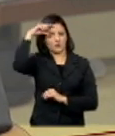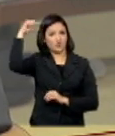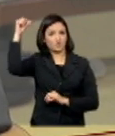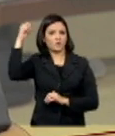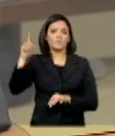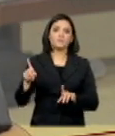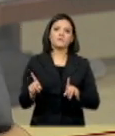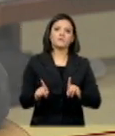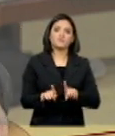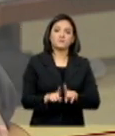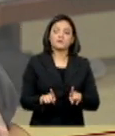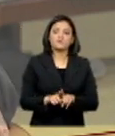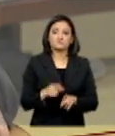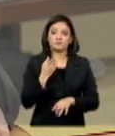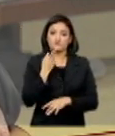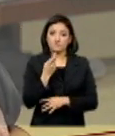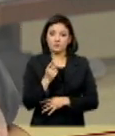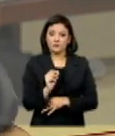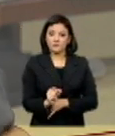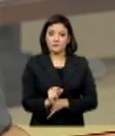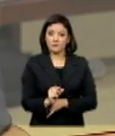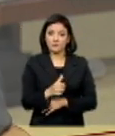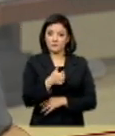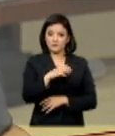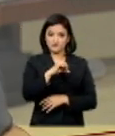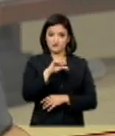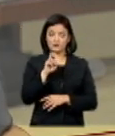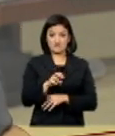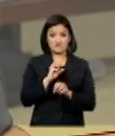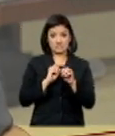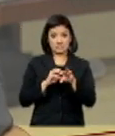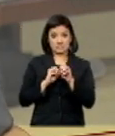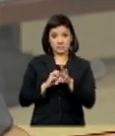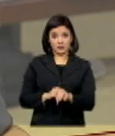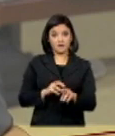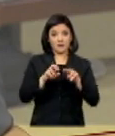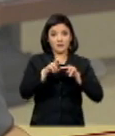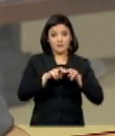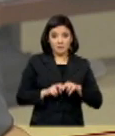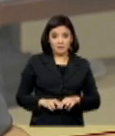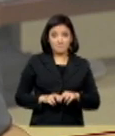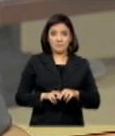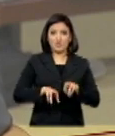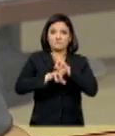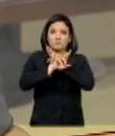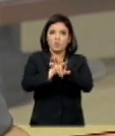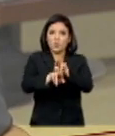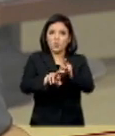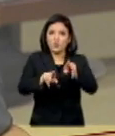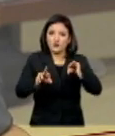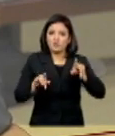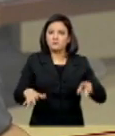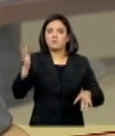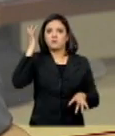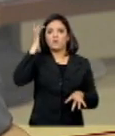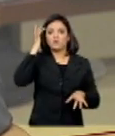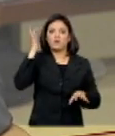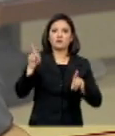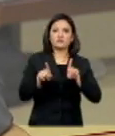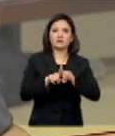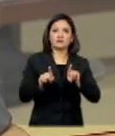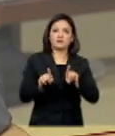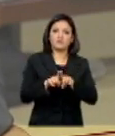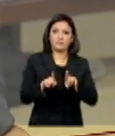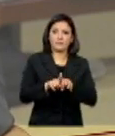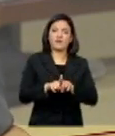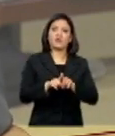de 985 ensinava que em face do atual pluralismo pós-moderno de um direito com fonte dos nativos